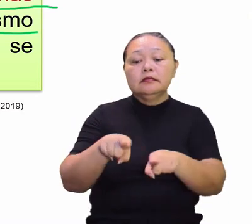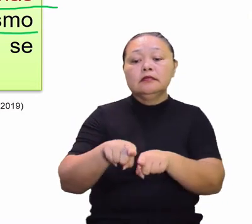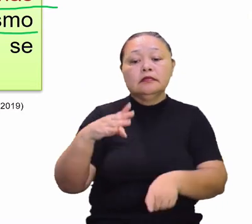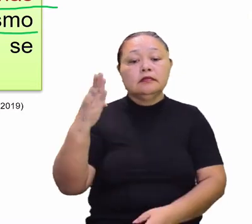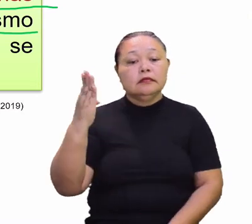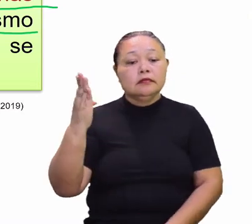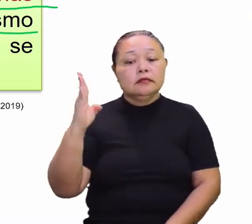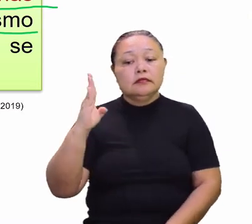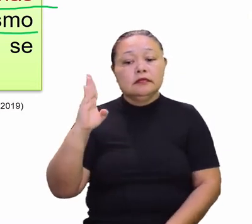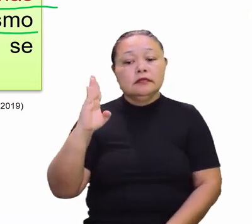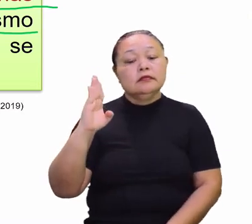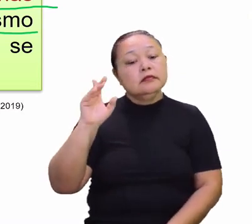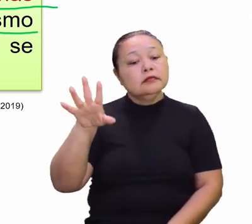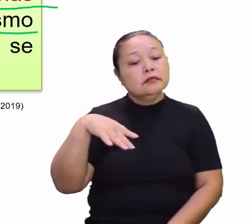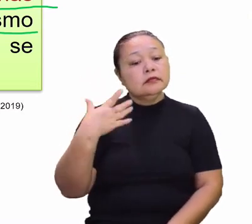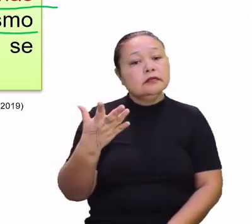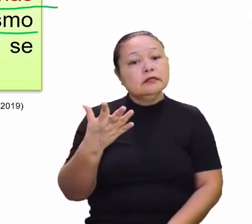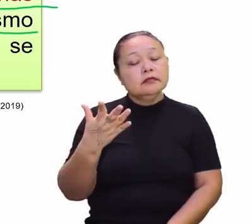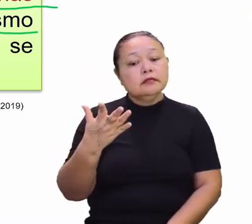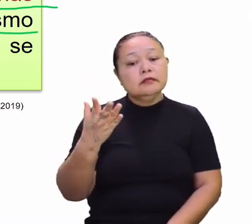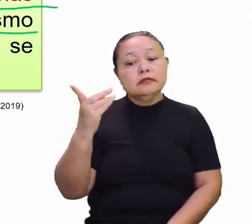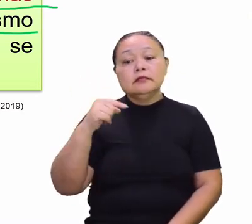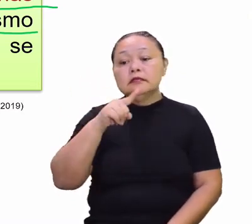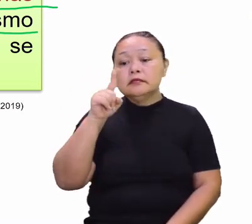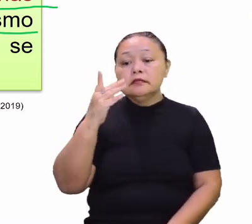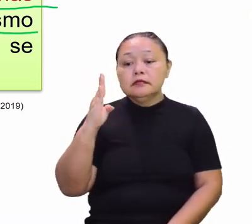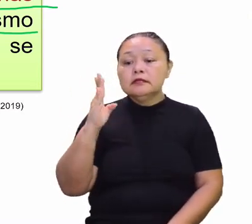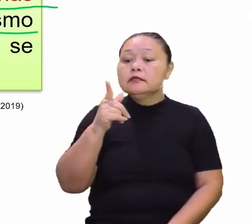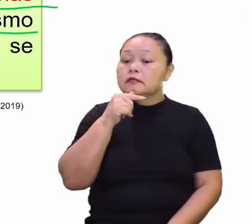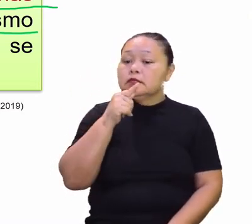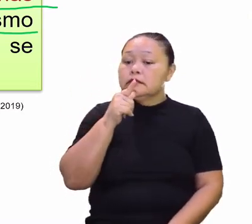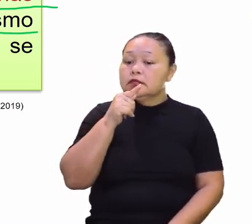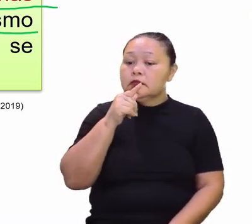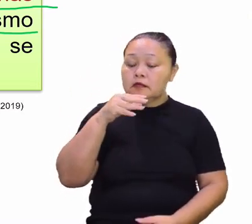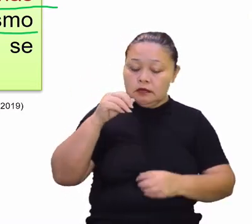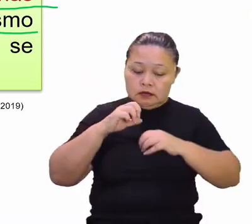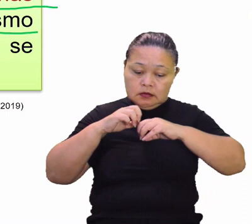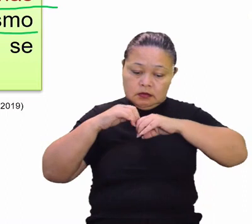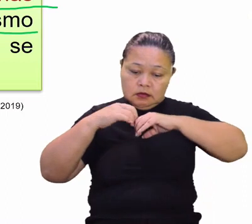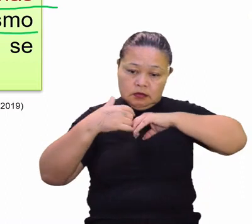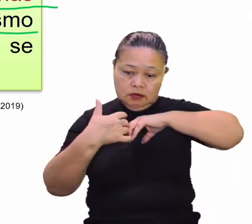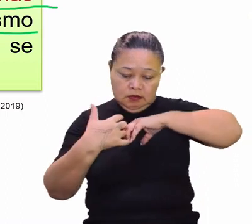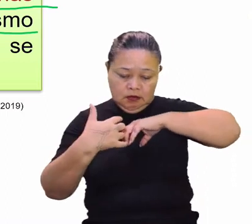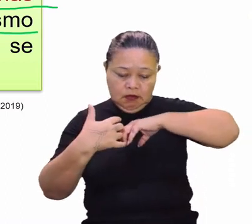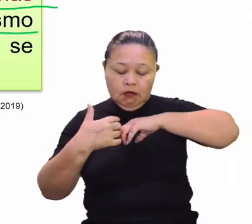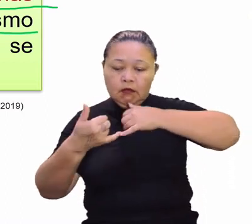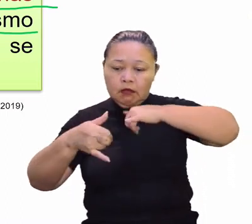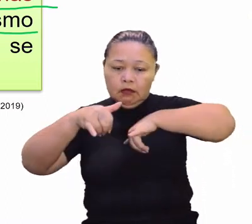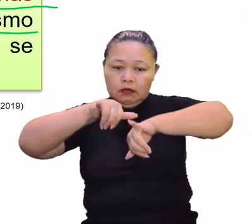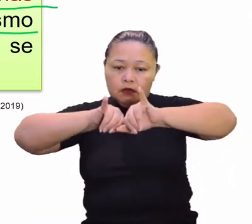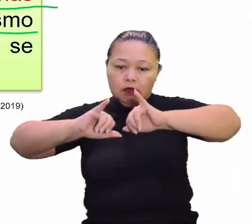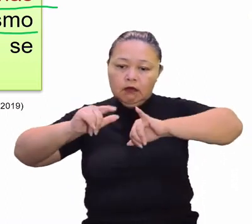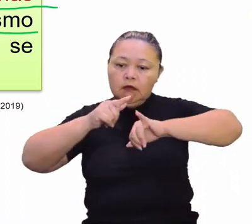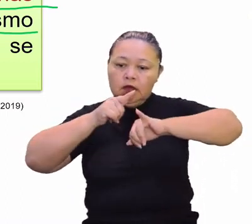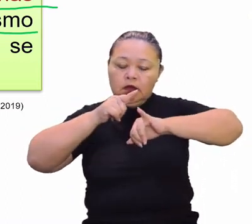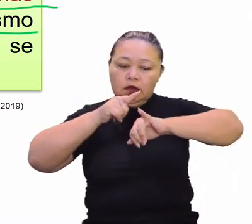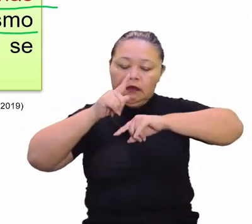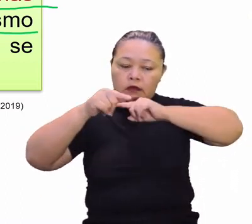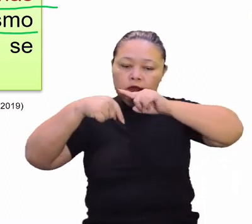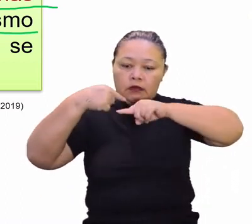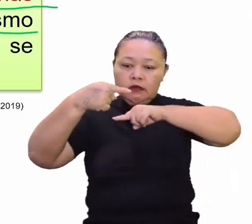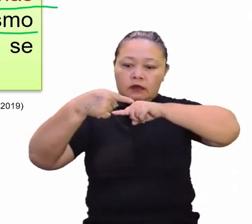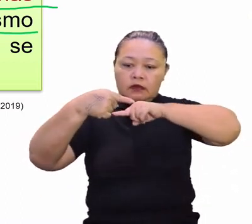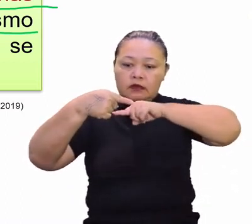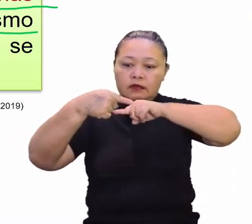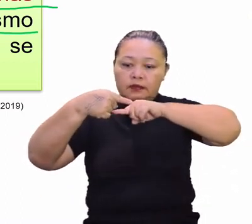Temos o biológico. Então, o biológico, que é essa função, né, da água, fazendo esse intemperismo químico, né, a água. Aí